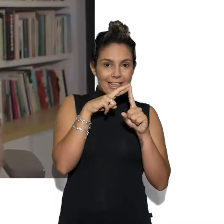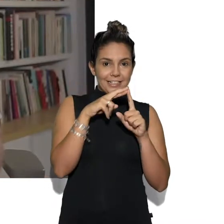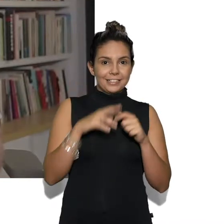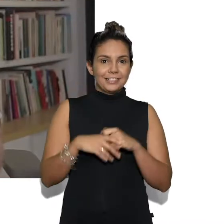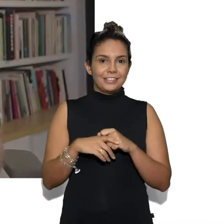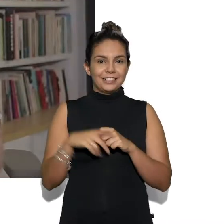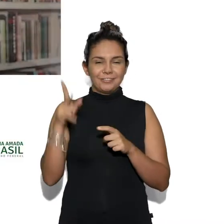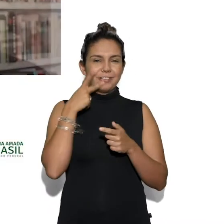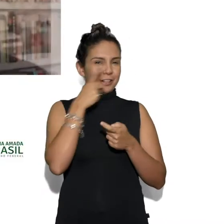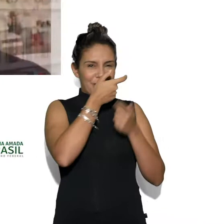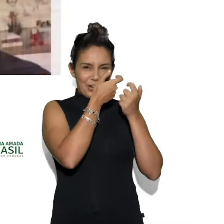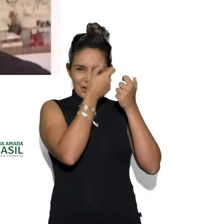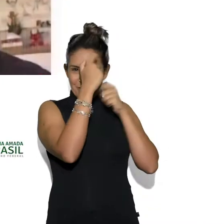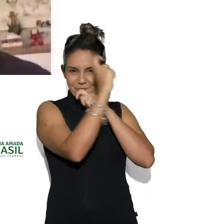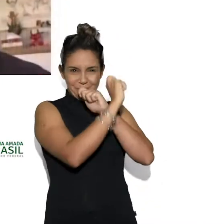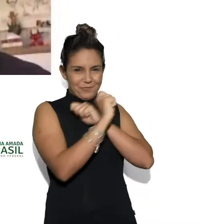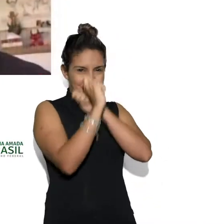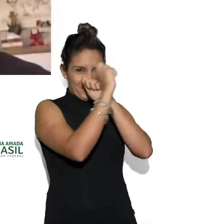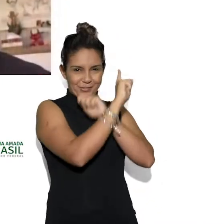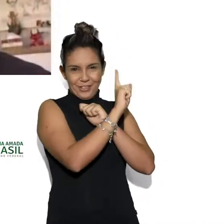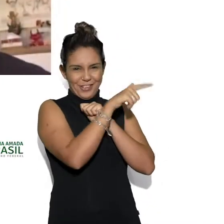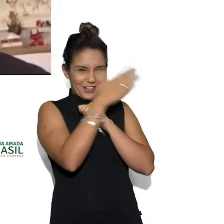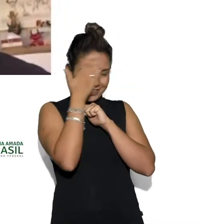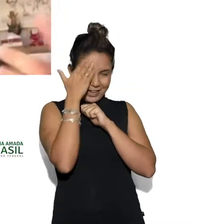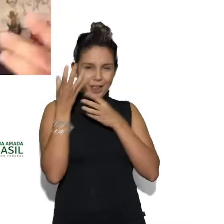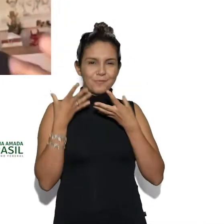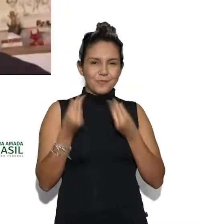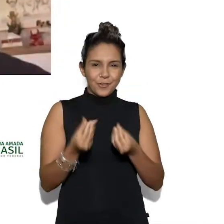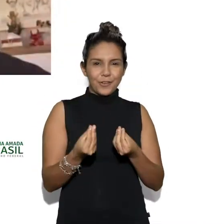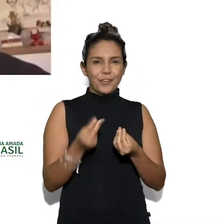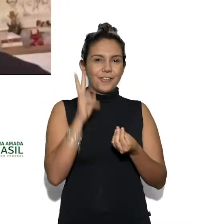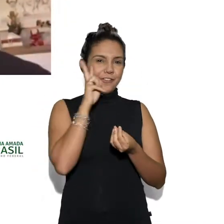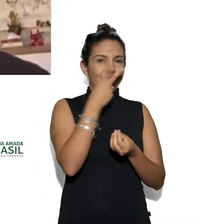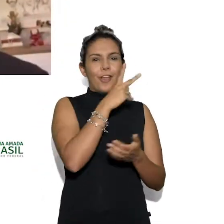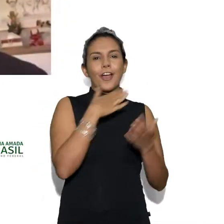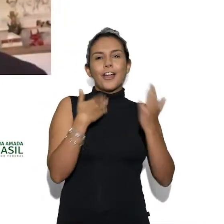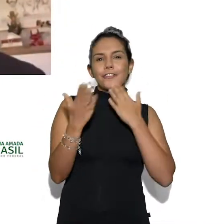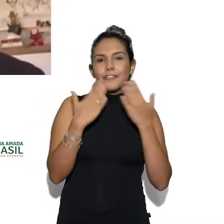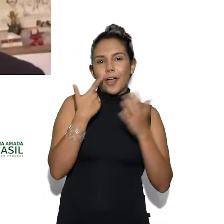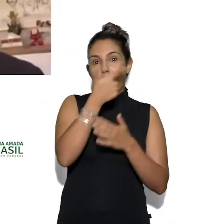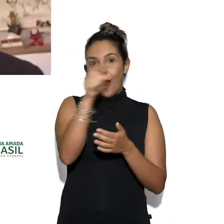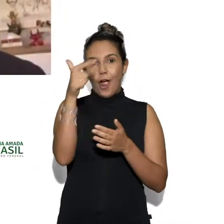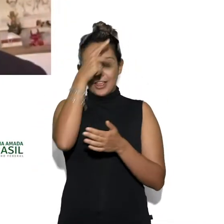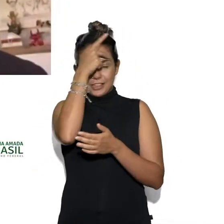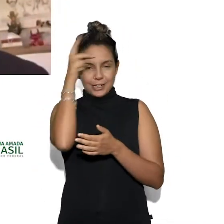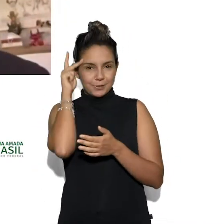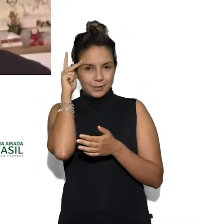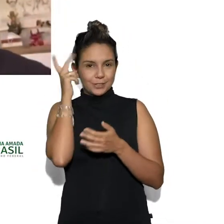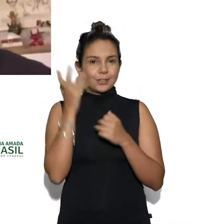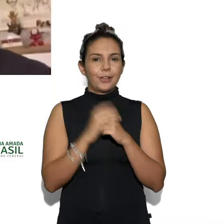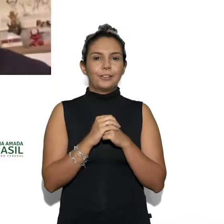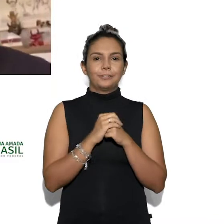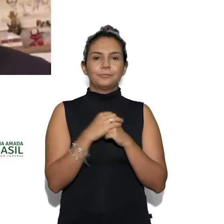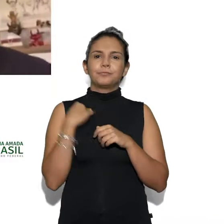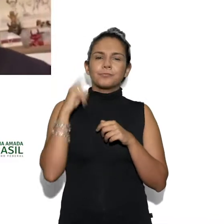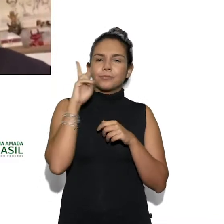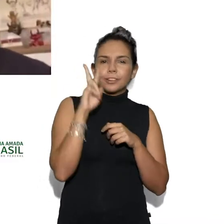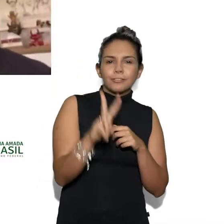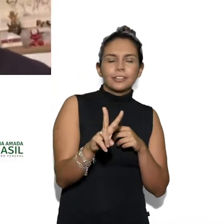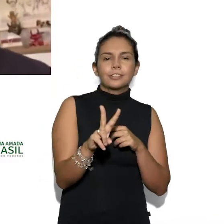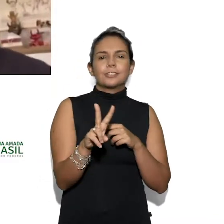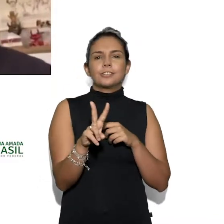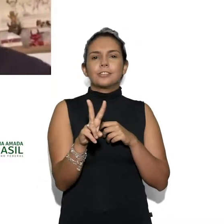me engano, Afonso. Você sabe muito. Eu vejo muitas suas conversas com outras pessoas e eu vejo